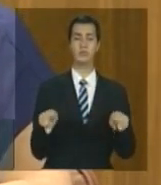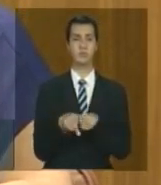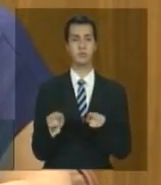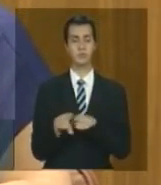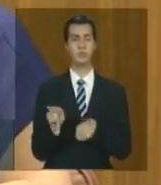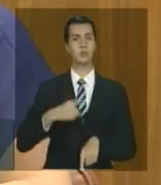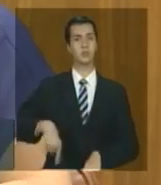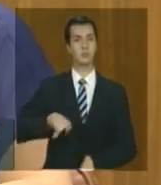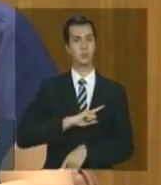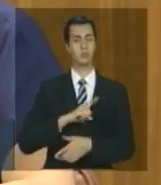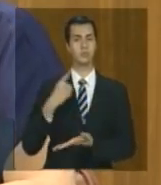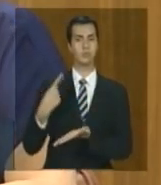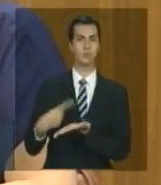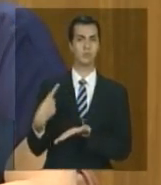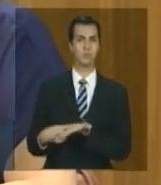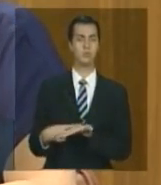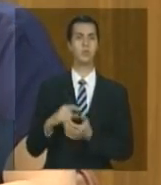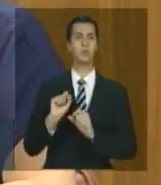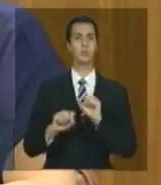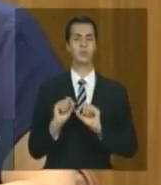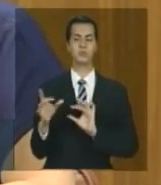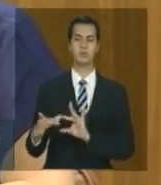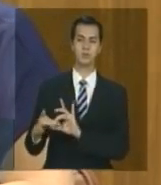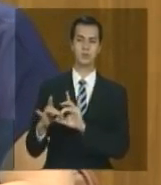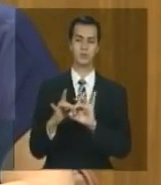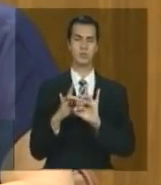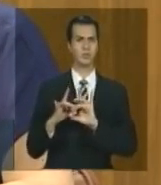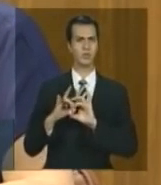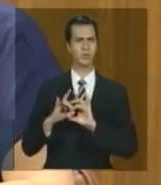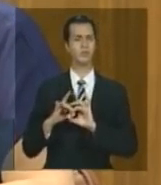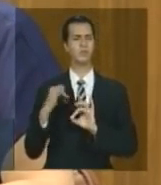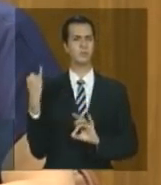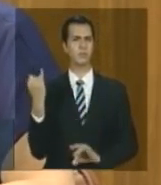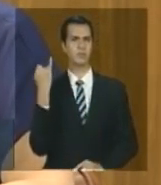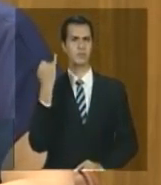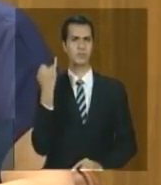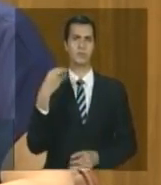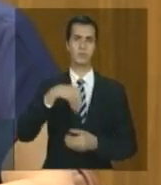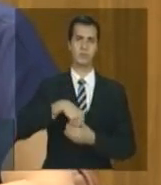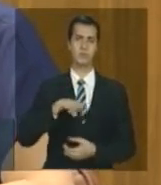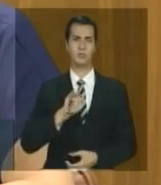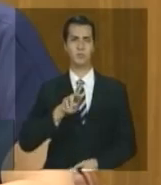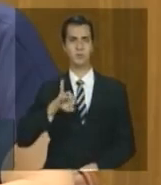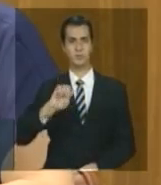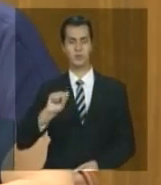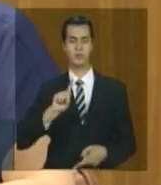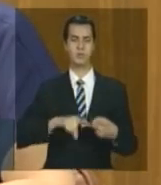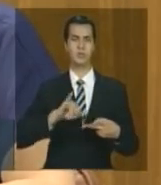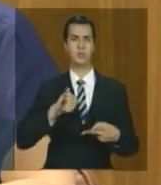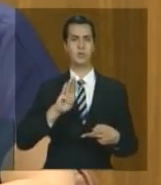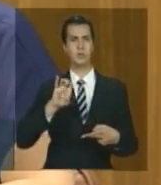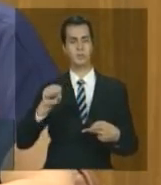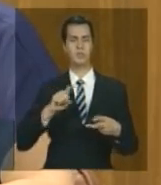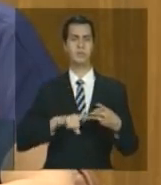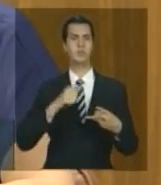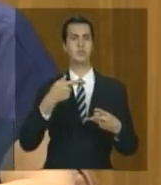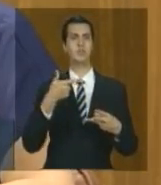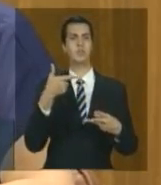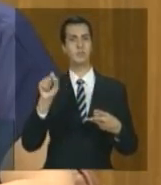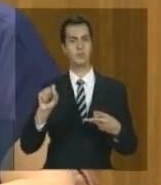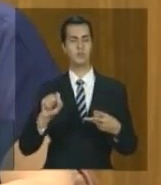também uma interação muito forte, muito importante no BRICS, no IBAS, no G20,